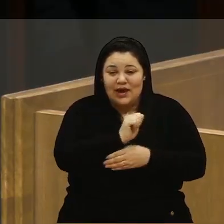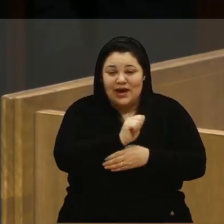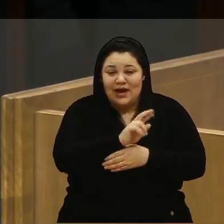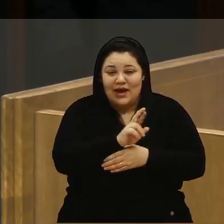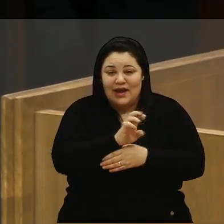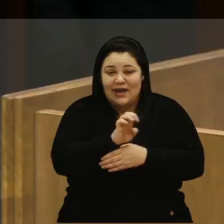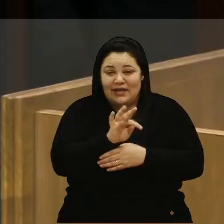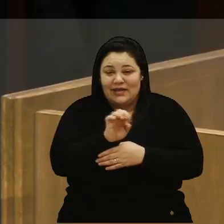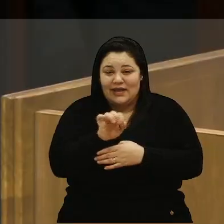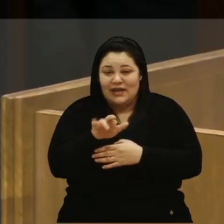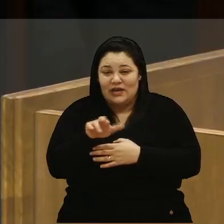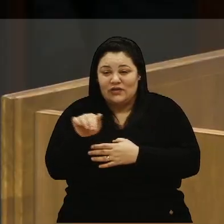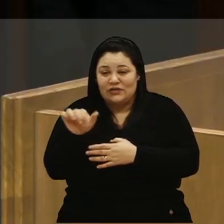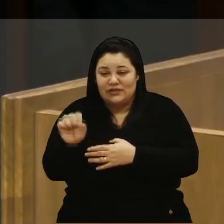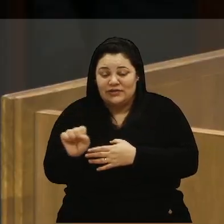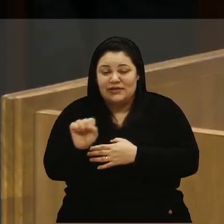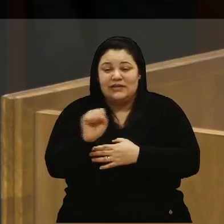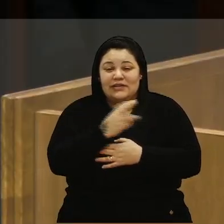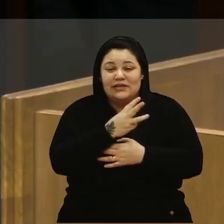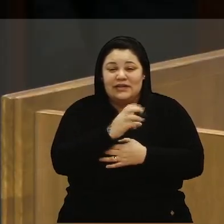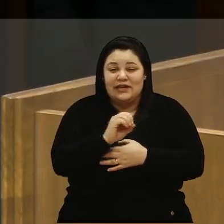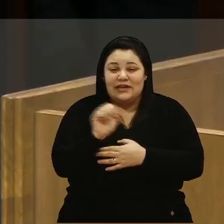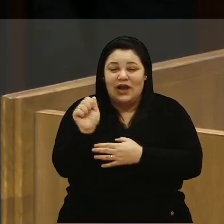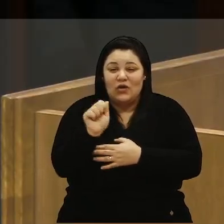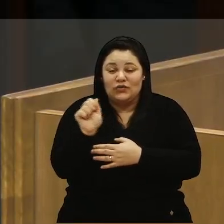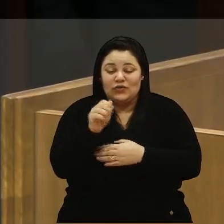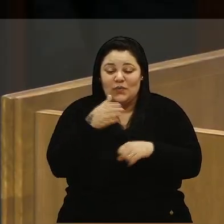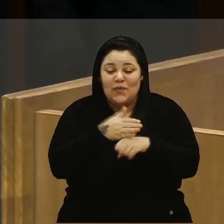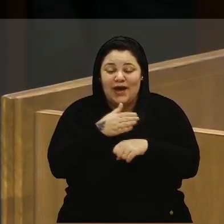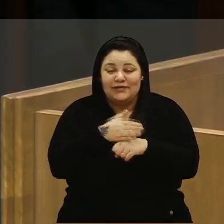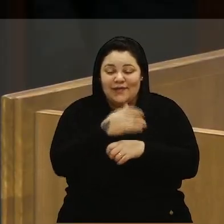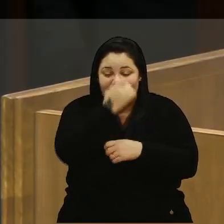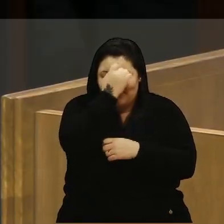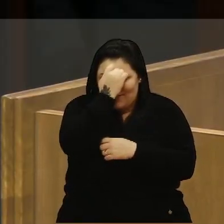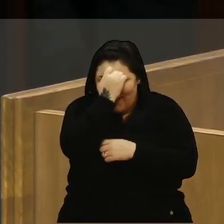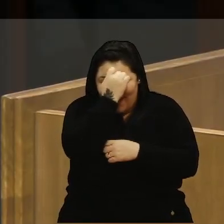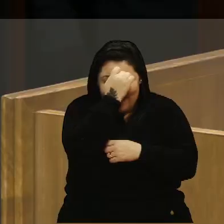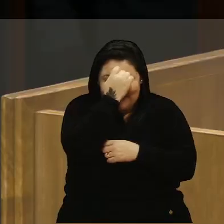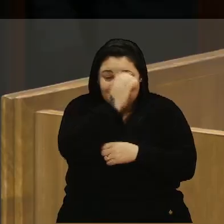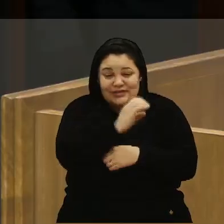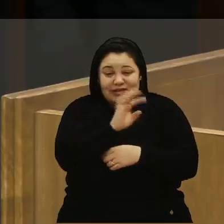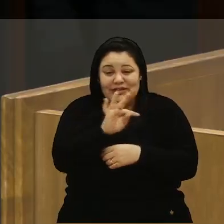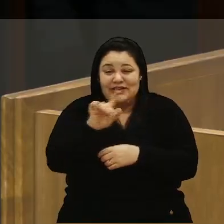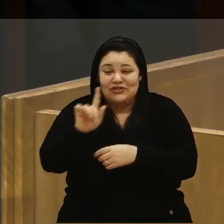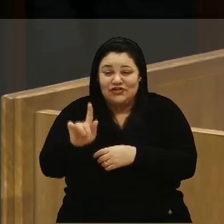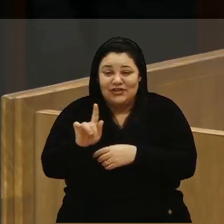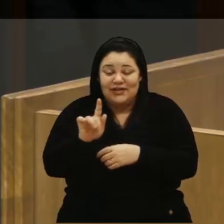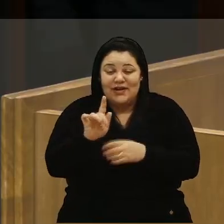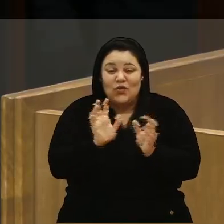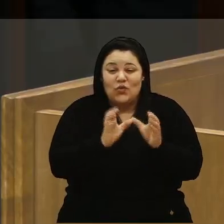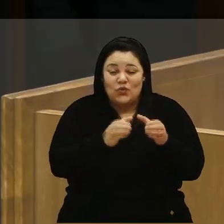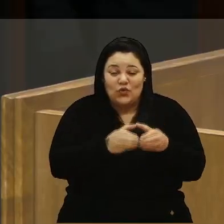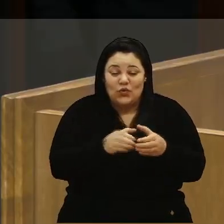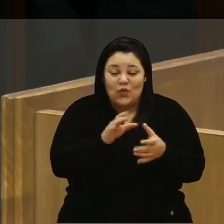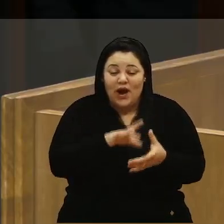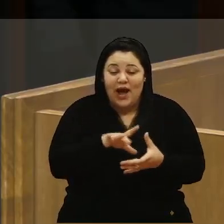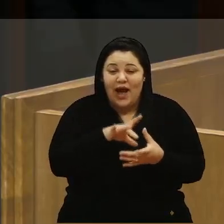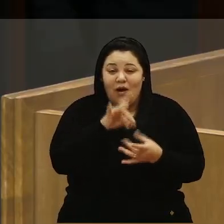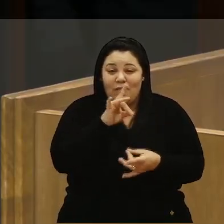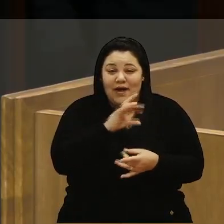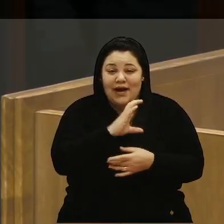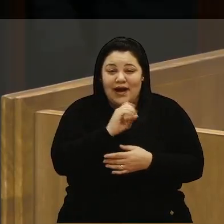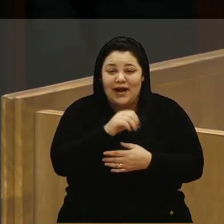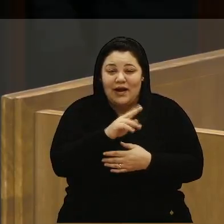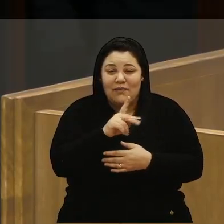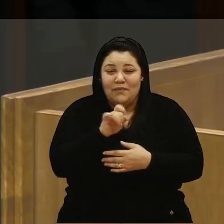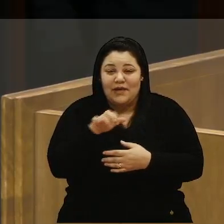30 de agosto participarem de um baile com o CTG Alma Campeira, que vai acontecer lá na sede da Mundial, lá